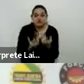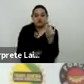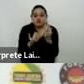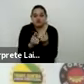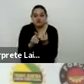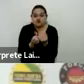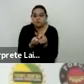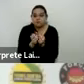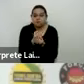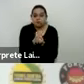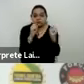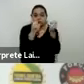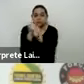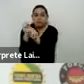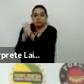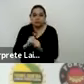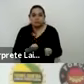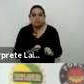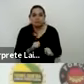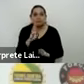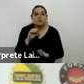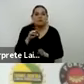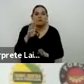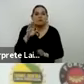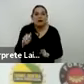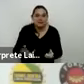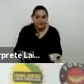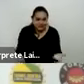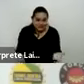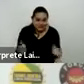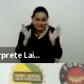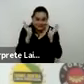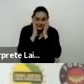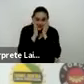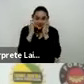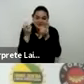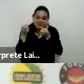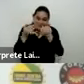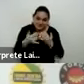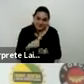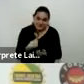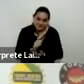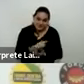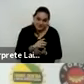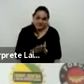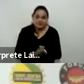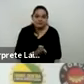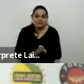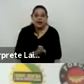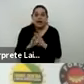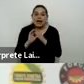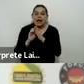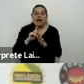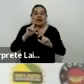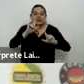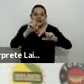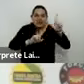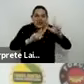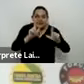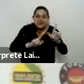acontecimentos. A empresa já está chamando, né, o dia de ontem da super terça. Aconteceram várias coisas